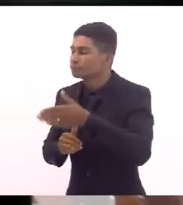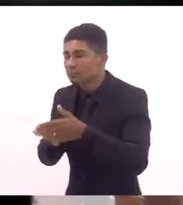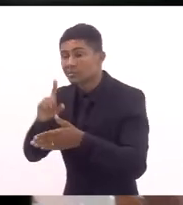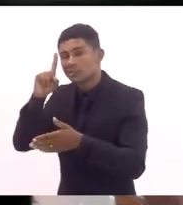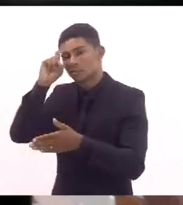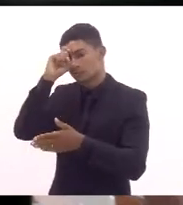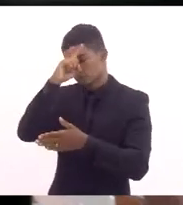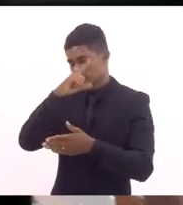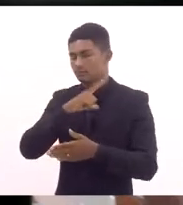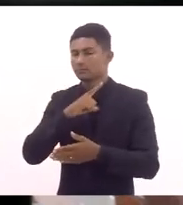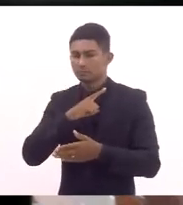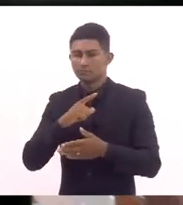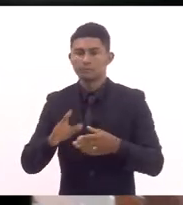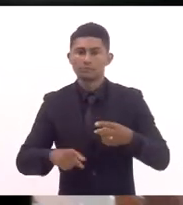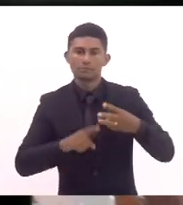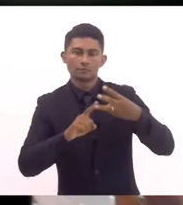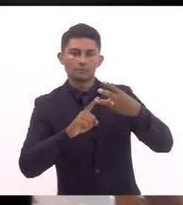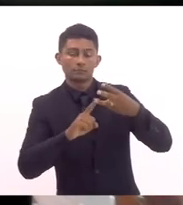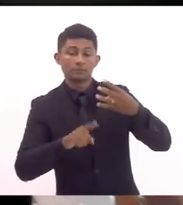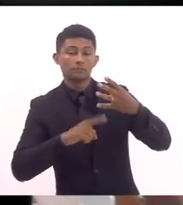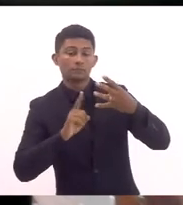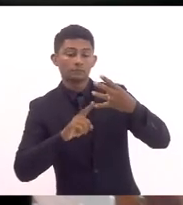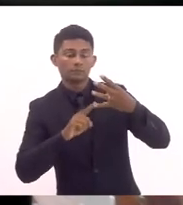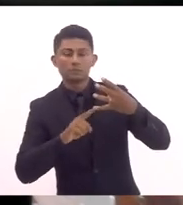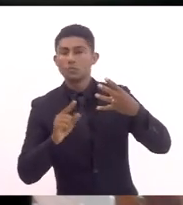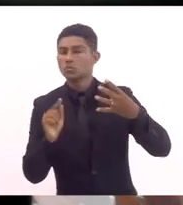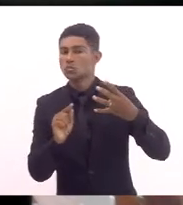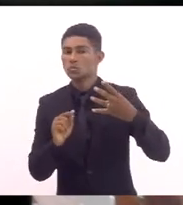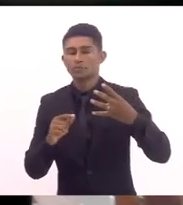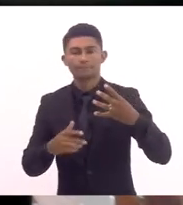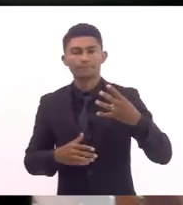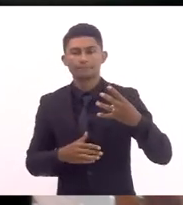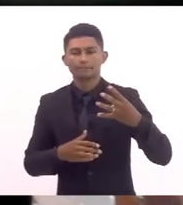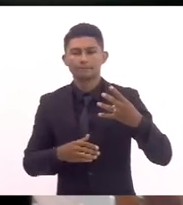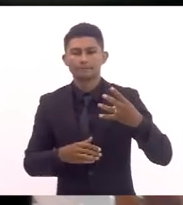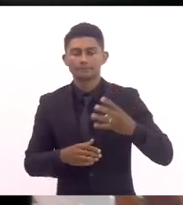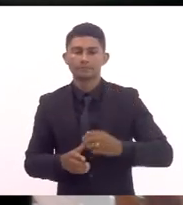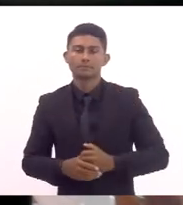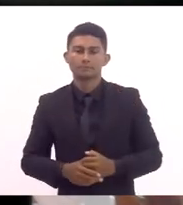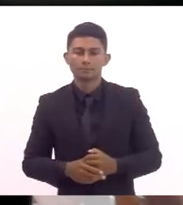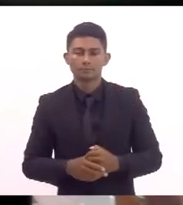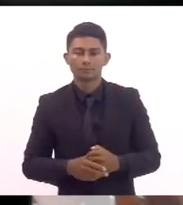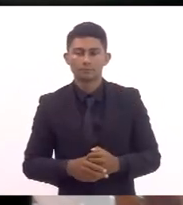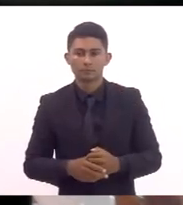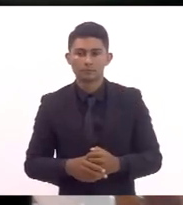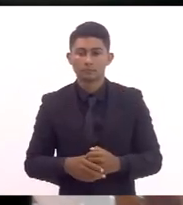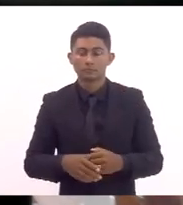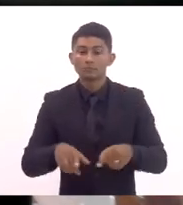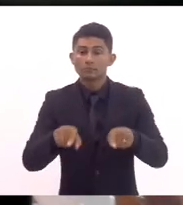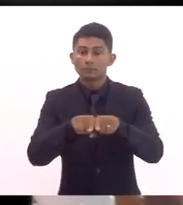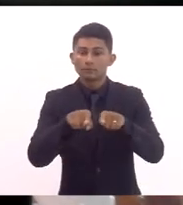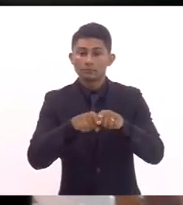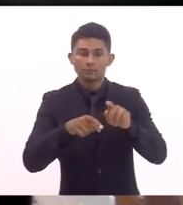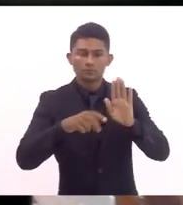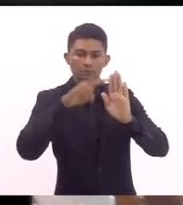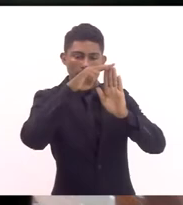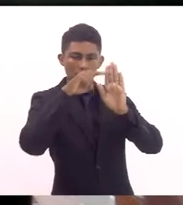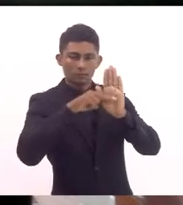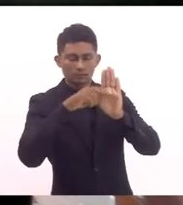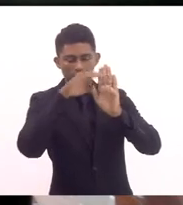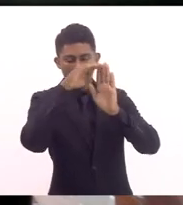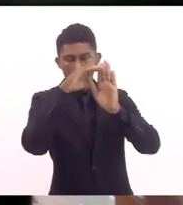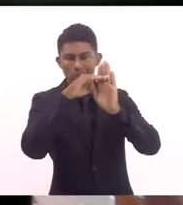a e por último com atenção a sala da psicóloga seria previsão em Norma da